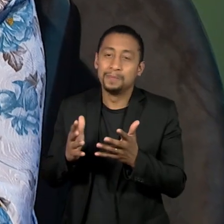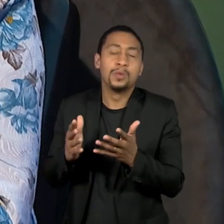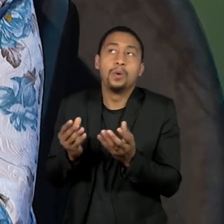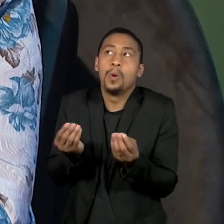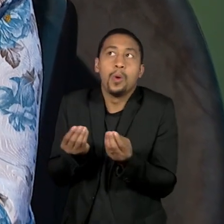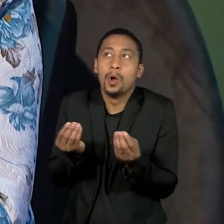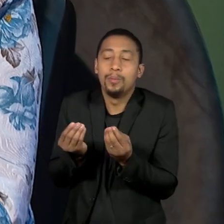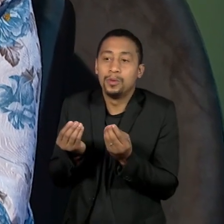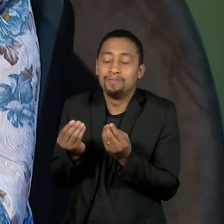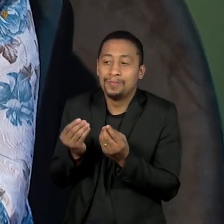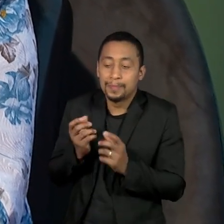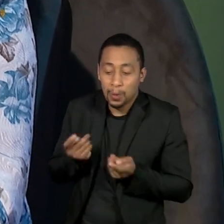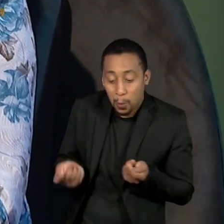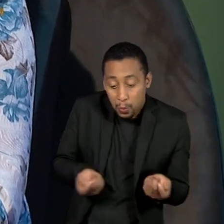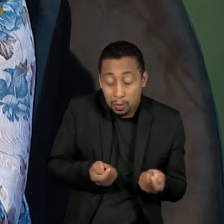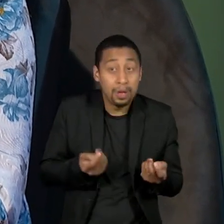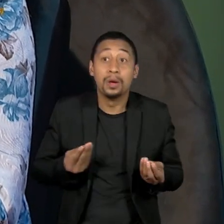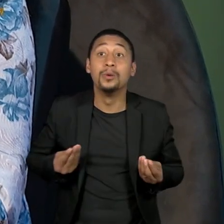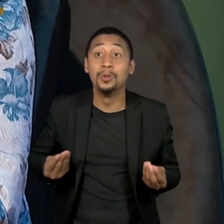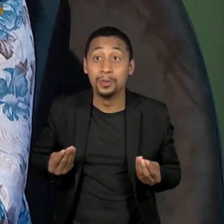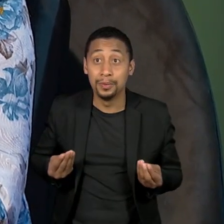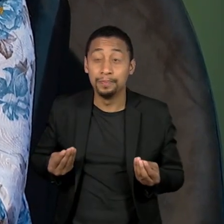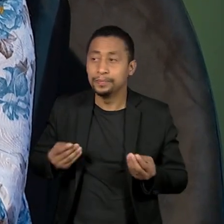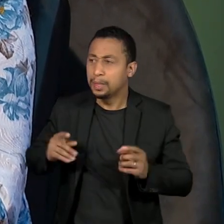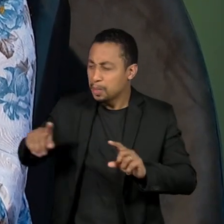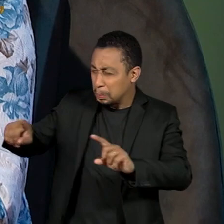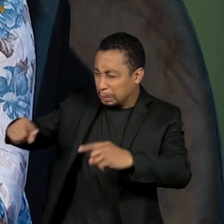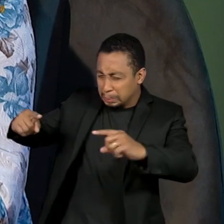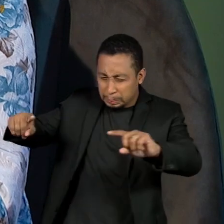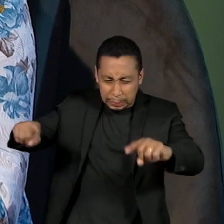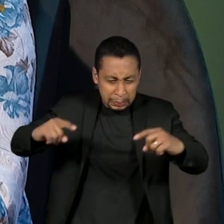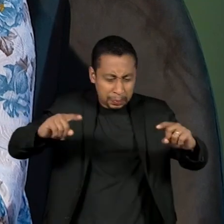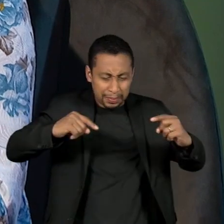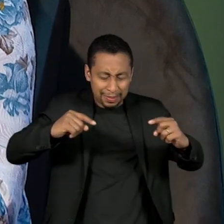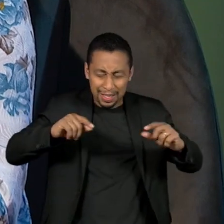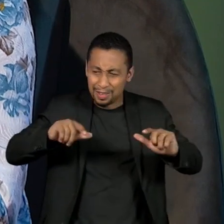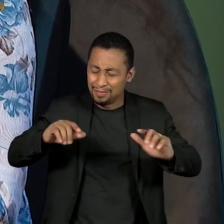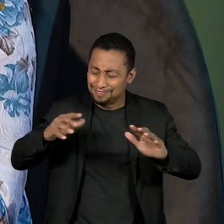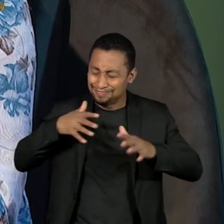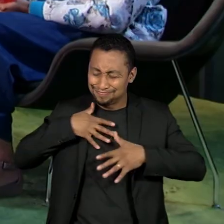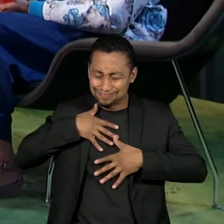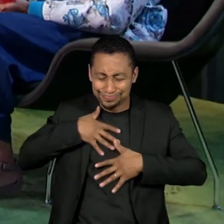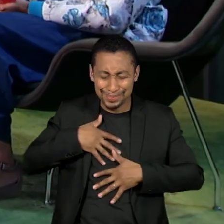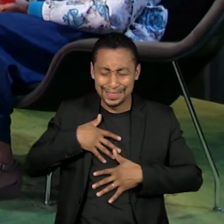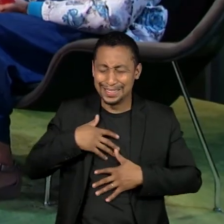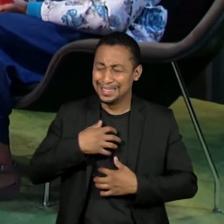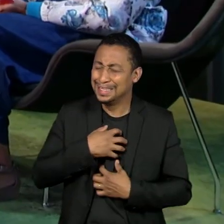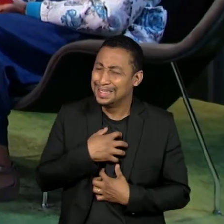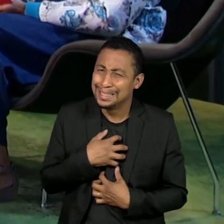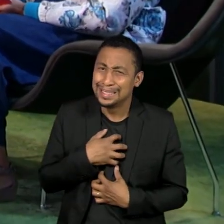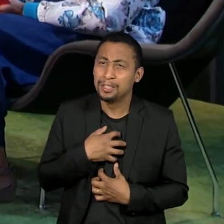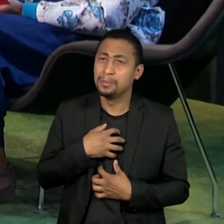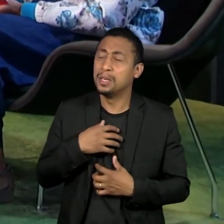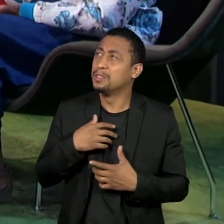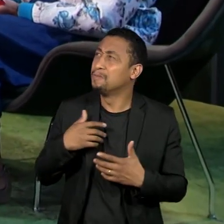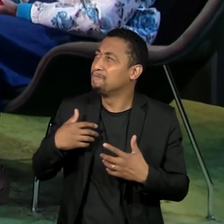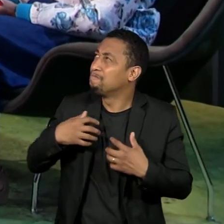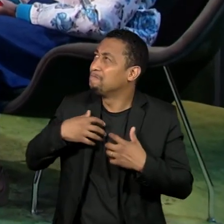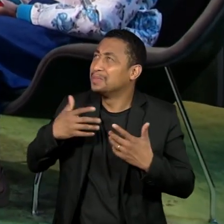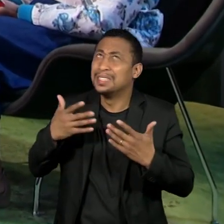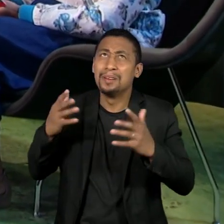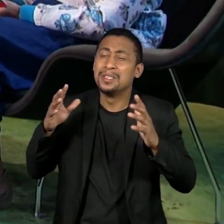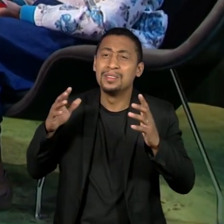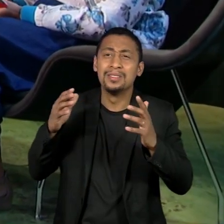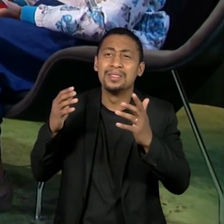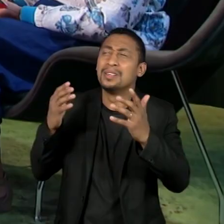sementes? De unir elementos contraditórios dentro de si? Tempo que se fecha sem chover,